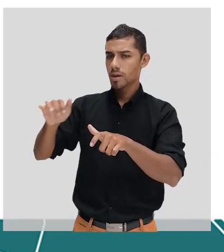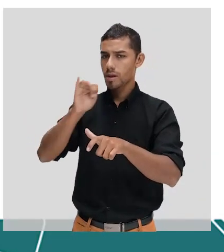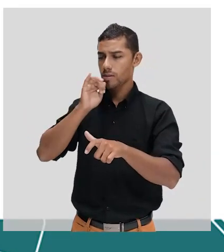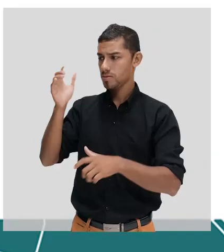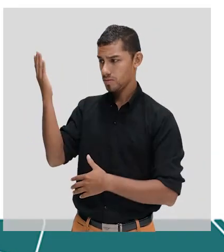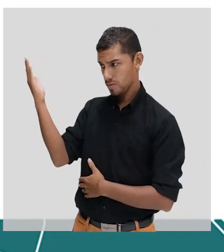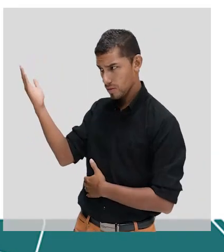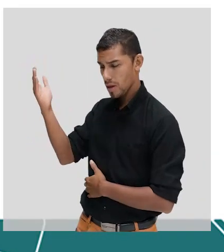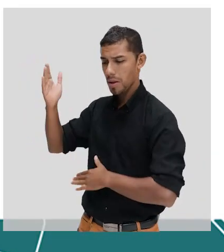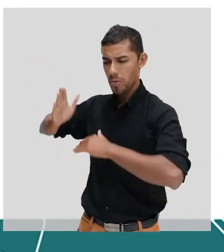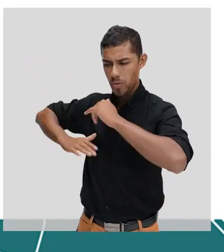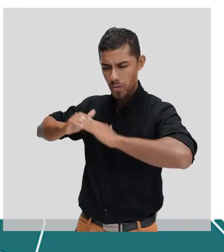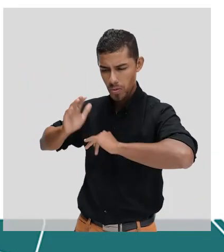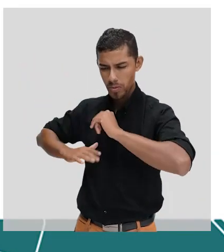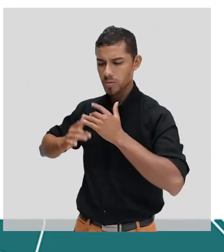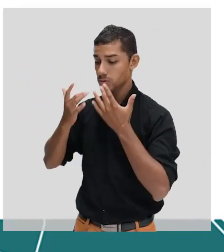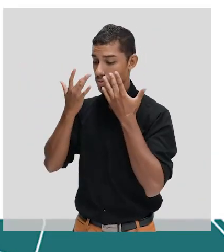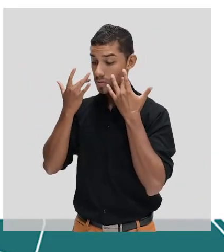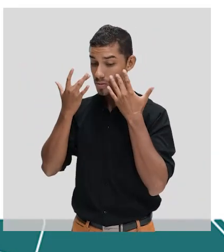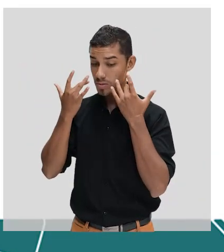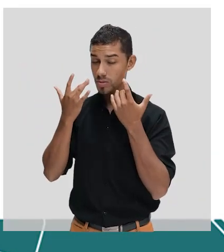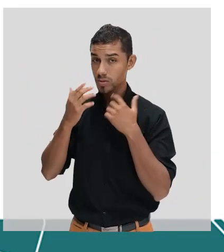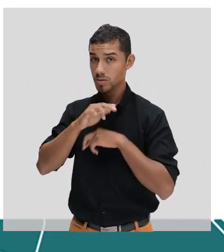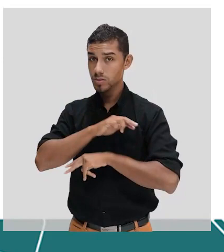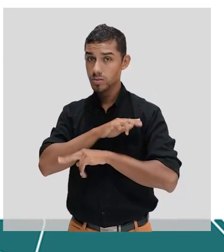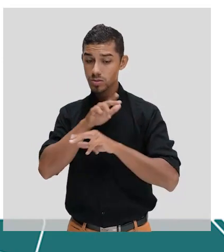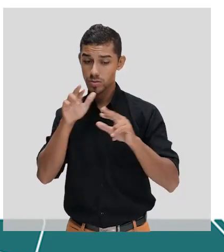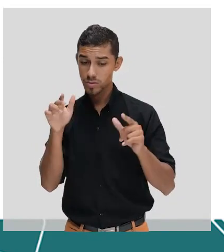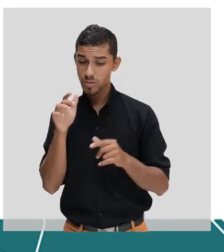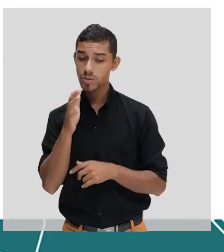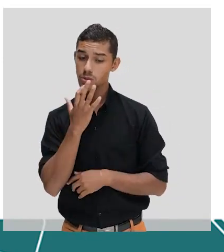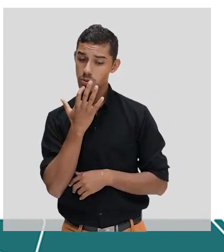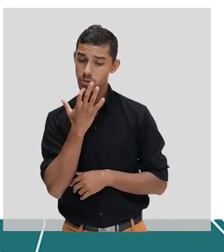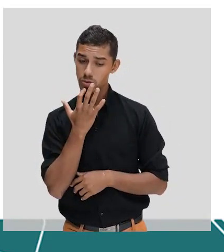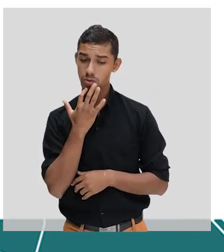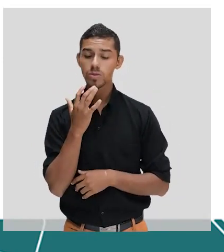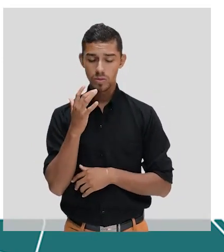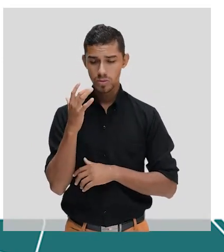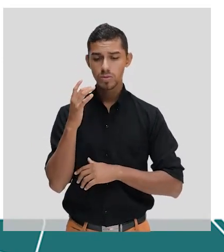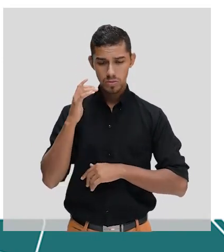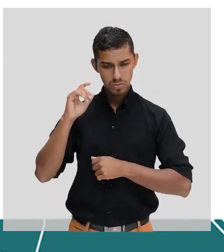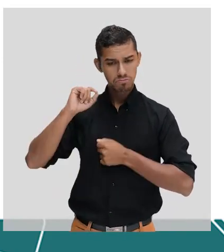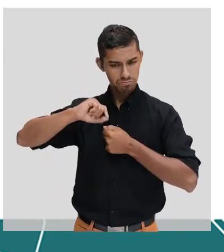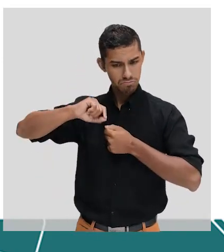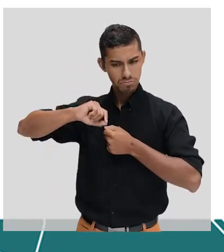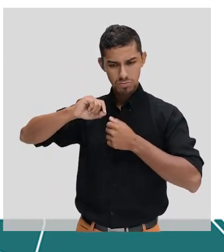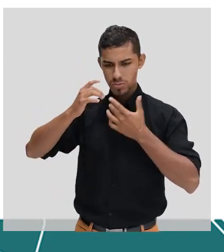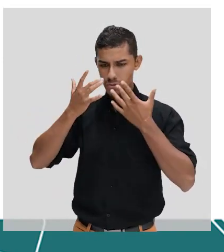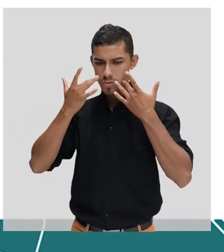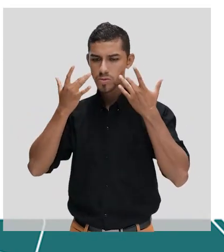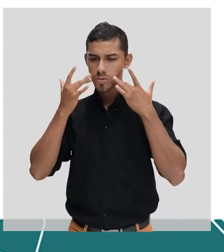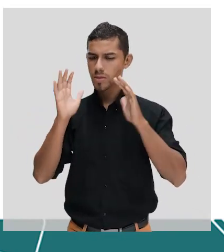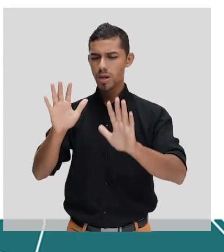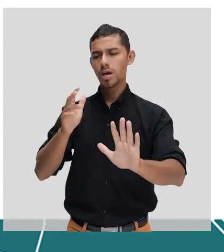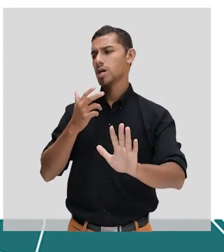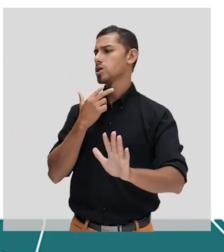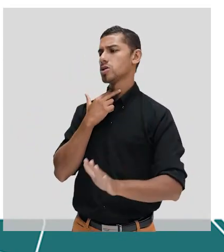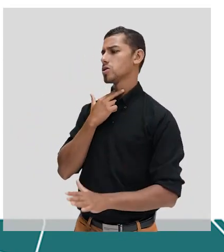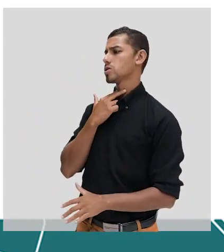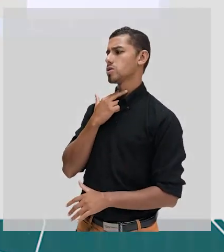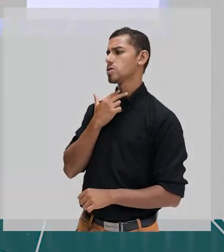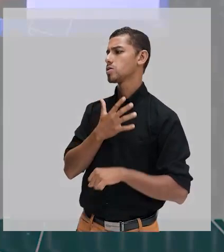teatro. Muita gente que eu conheço também faz teatro. Algumas pessoas que vocês conhecem fazem teatro e a gente ouve muito isso. Eu não posso, eu tenho ensaio.